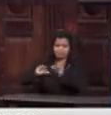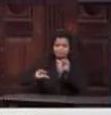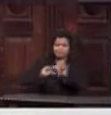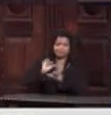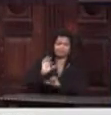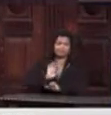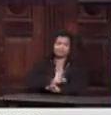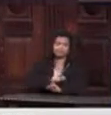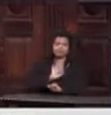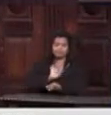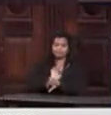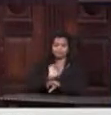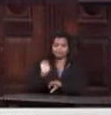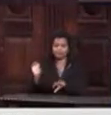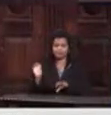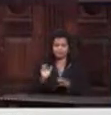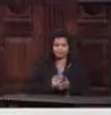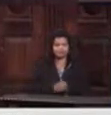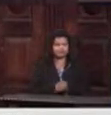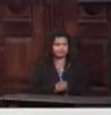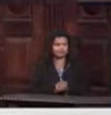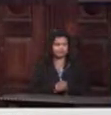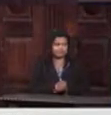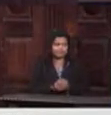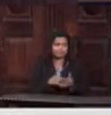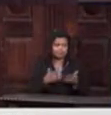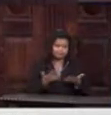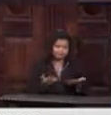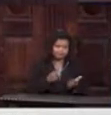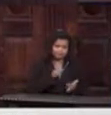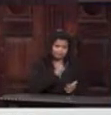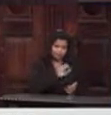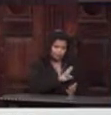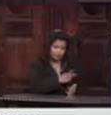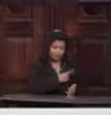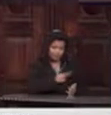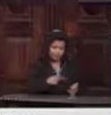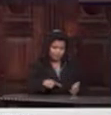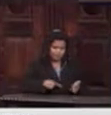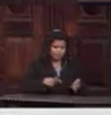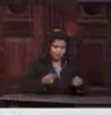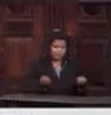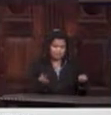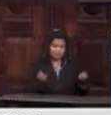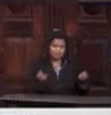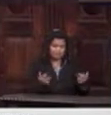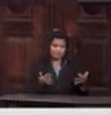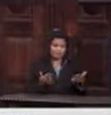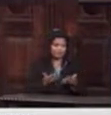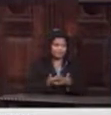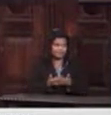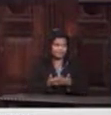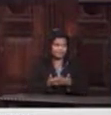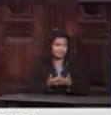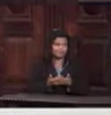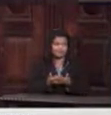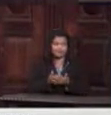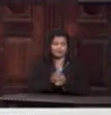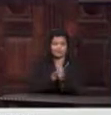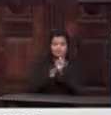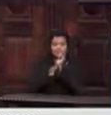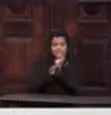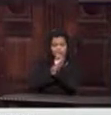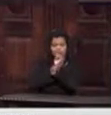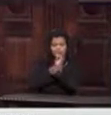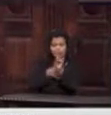Então, senhor presidente, mais uma vez a história está mostrando e tem demonstrado que a questão da segurança pública passa